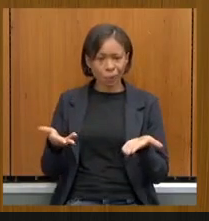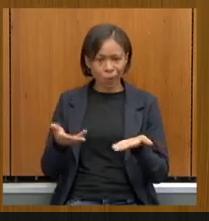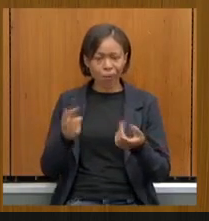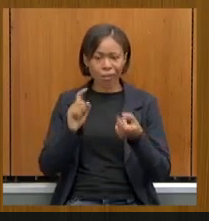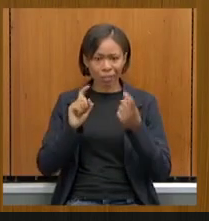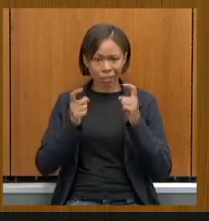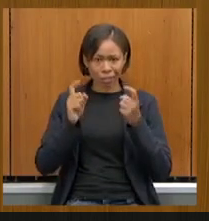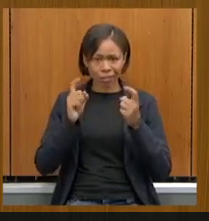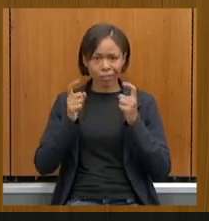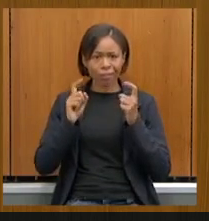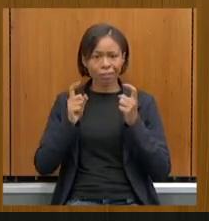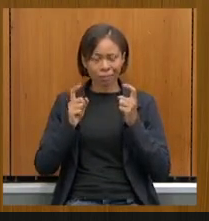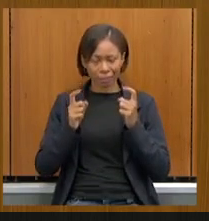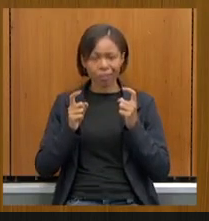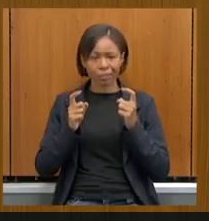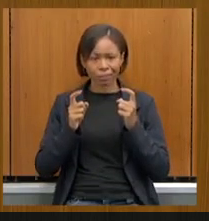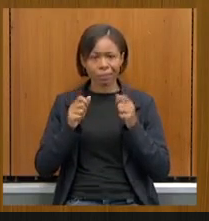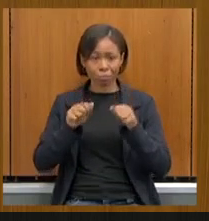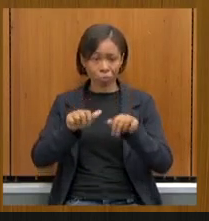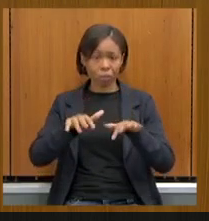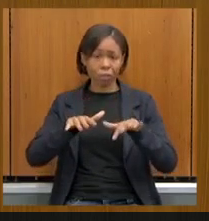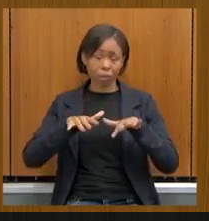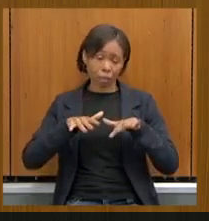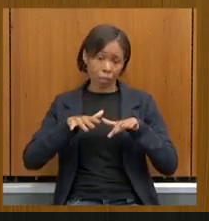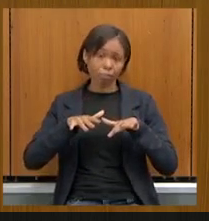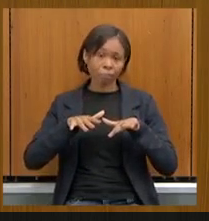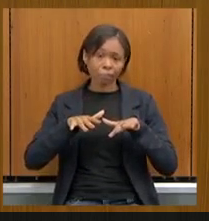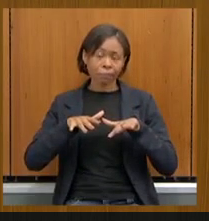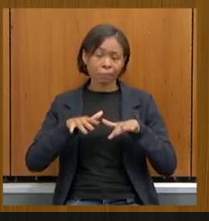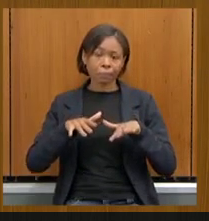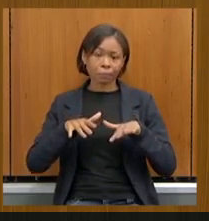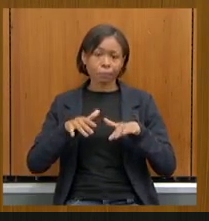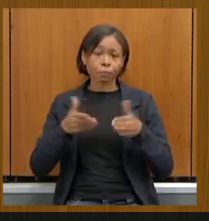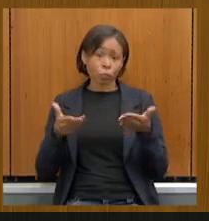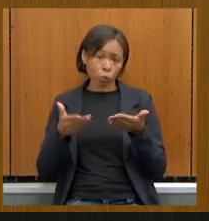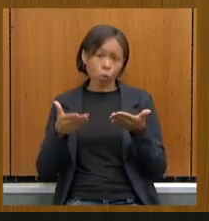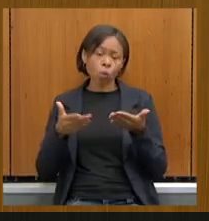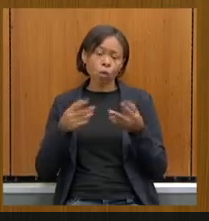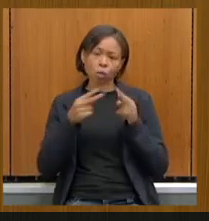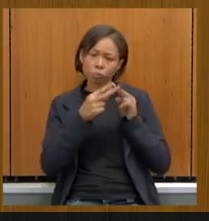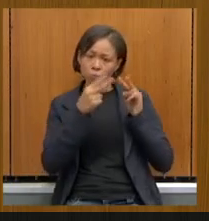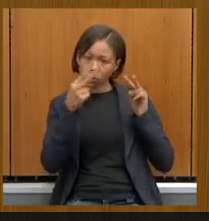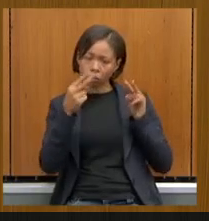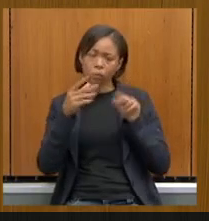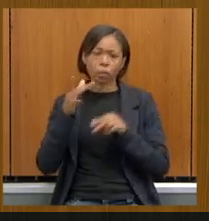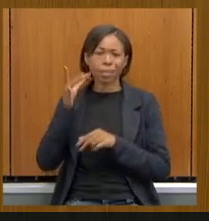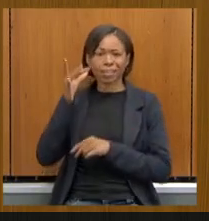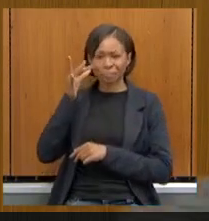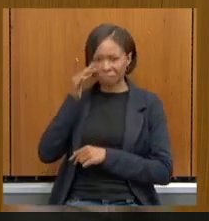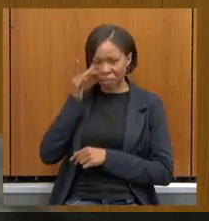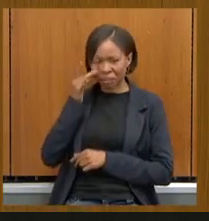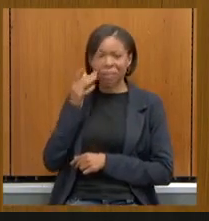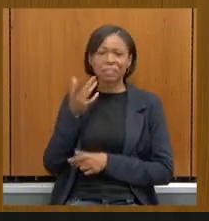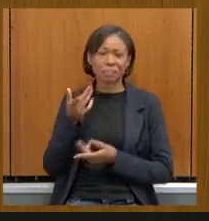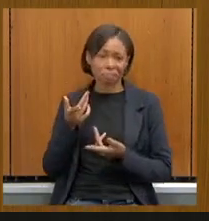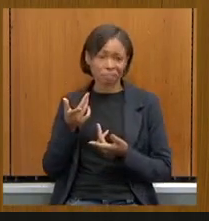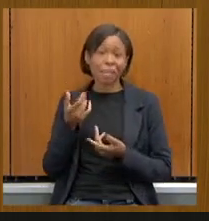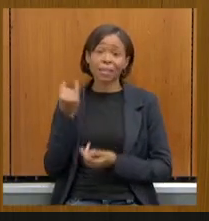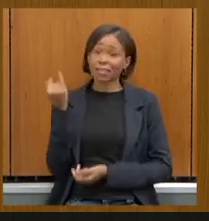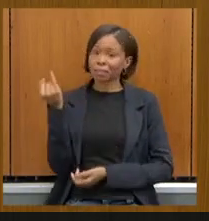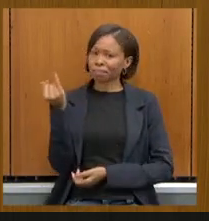deputados e deputadas, tanto aqui de forma presencial, tanto quanto de forma remota. Isso demonstra a